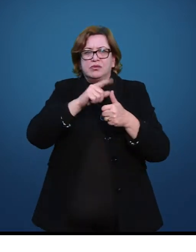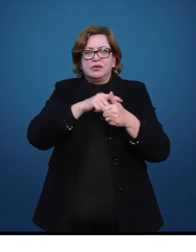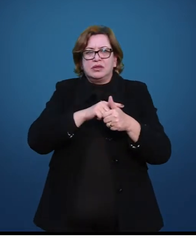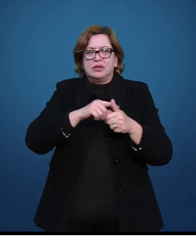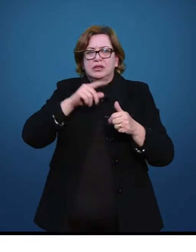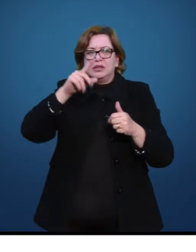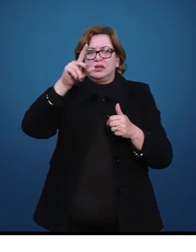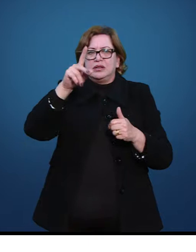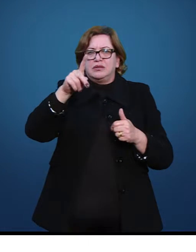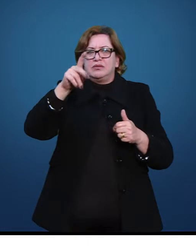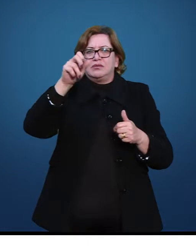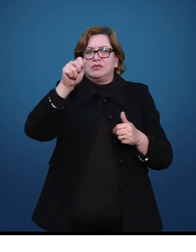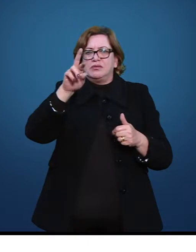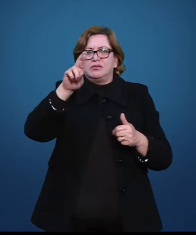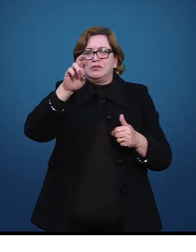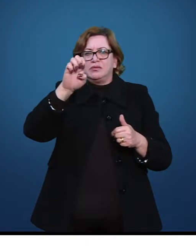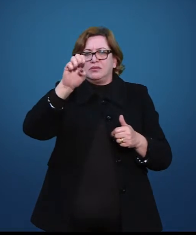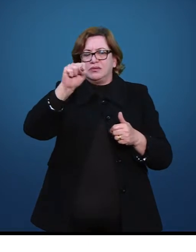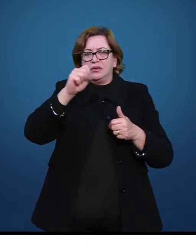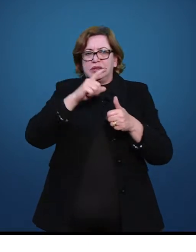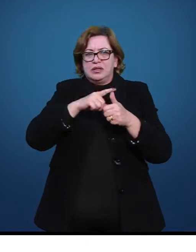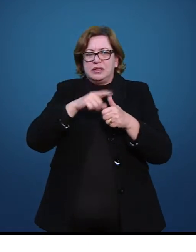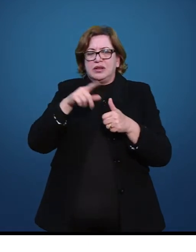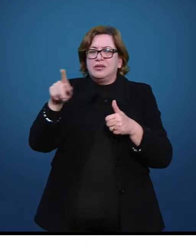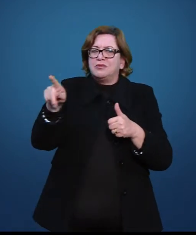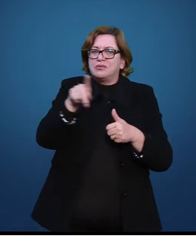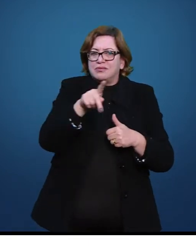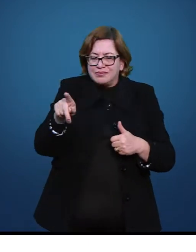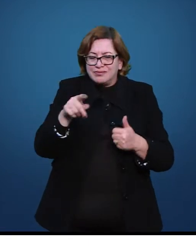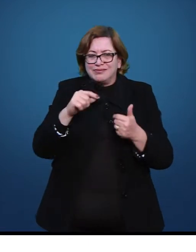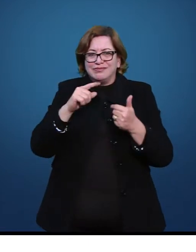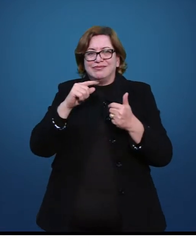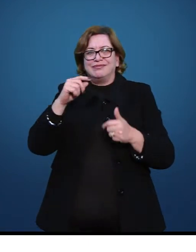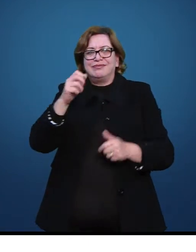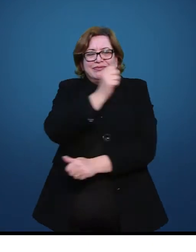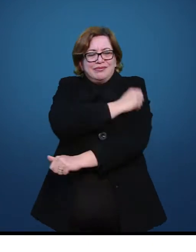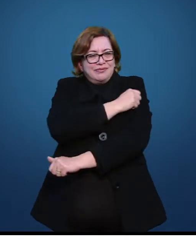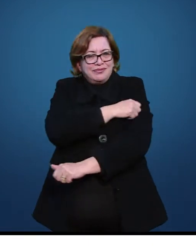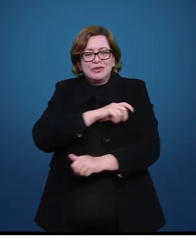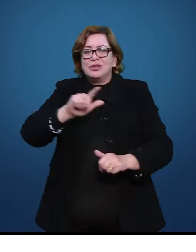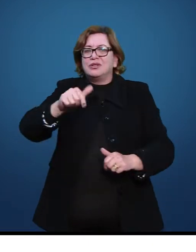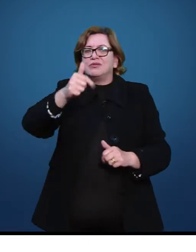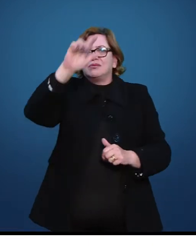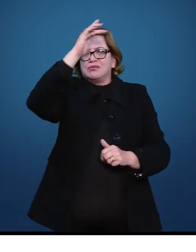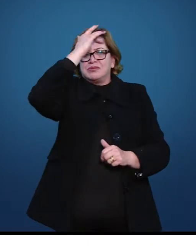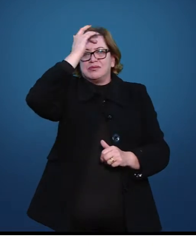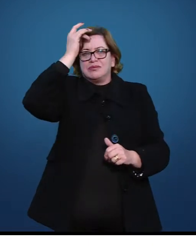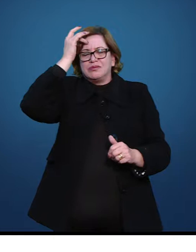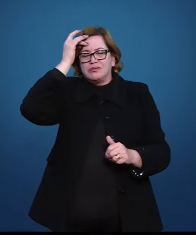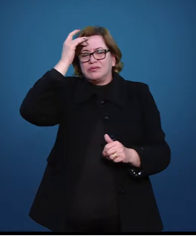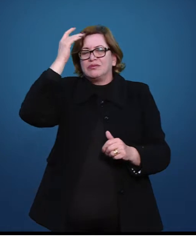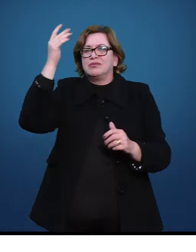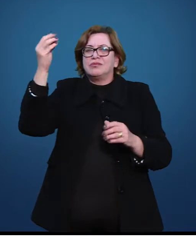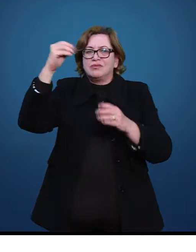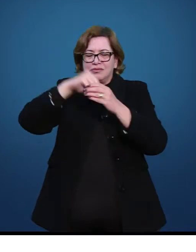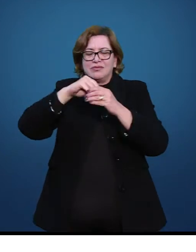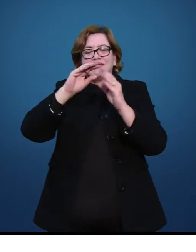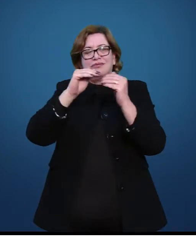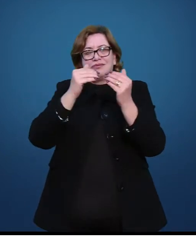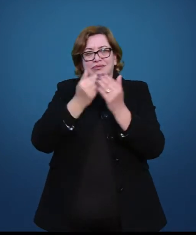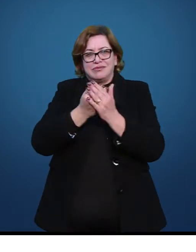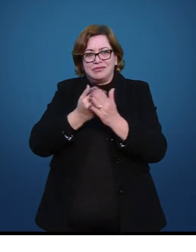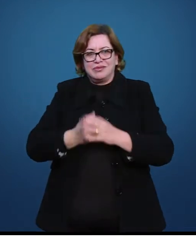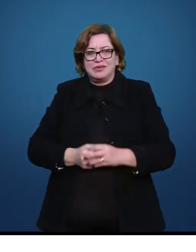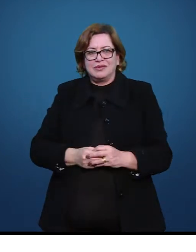de pares da escola, que é o professor, o aluno e os demais componentes do processo educativo.